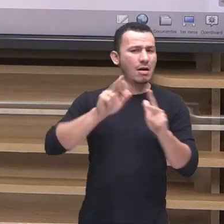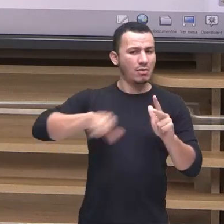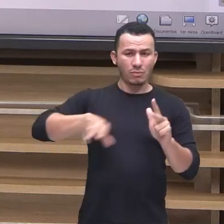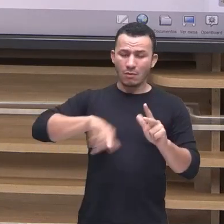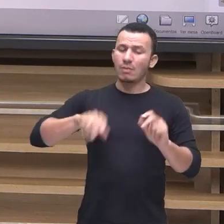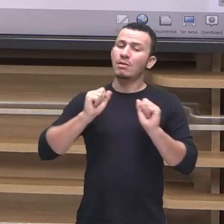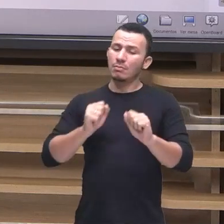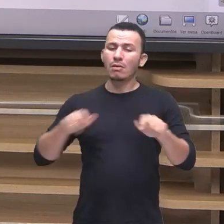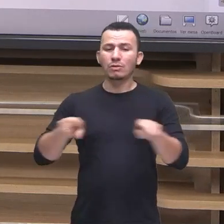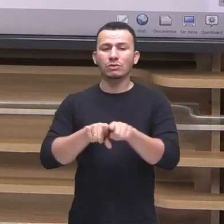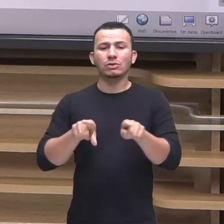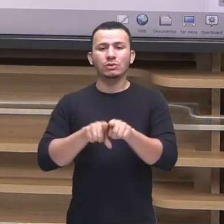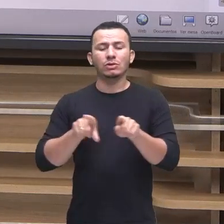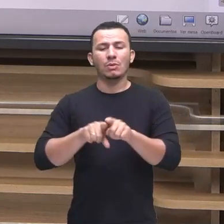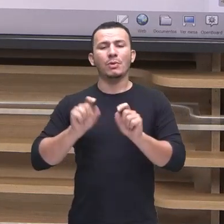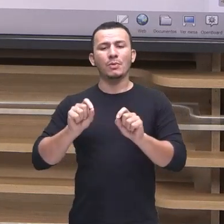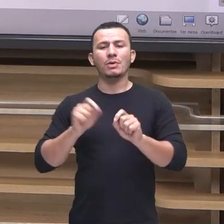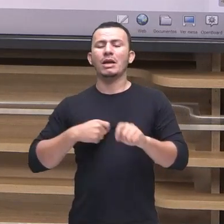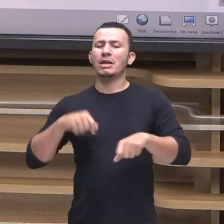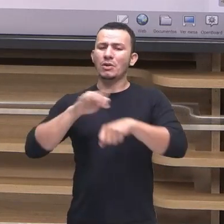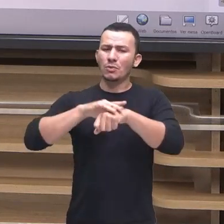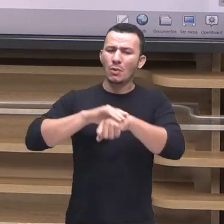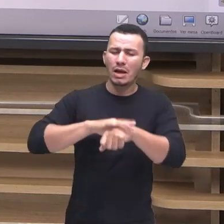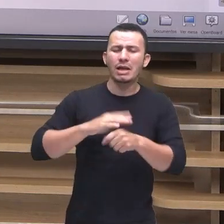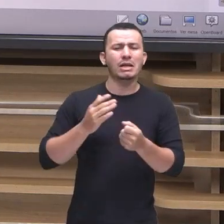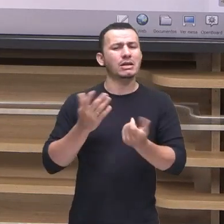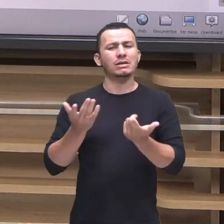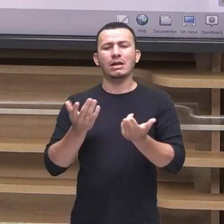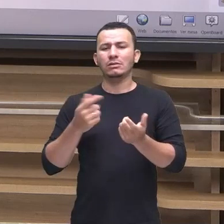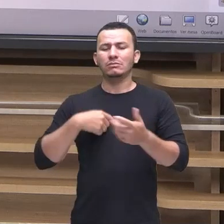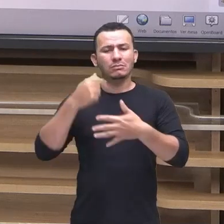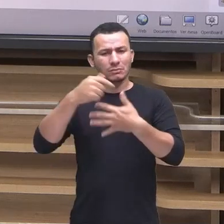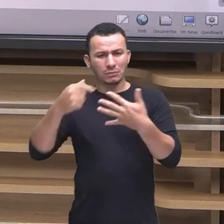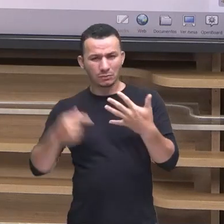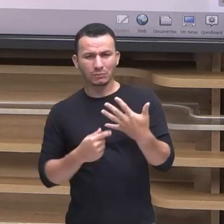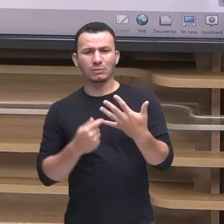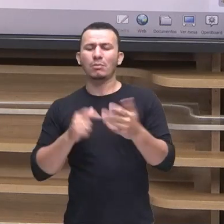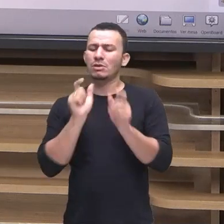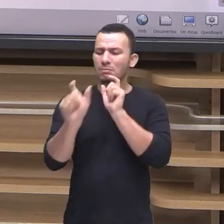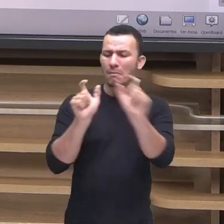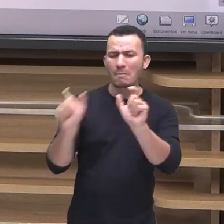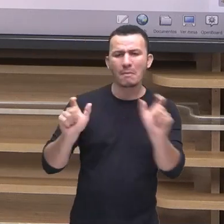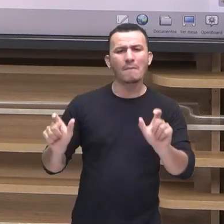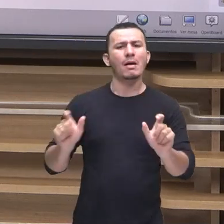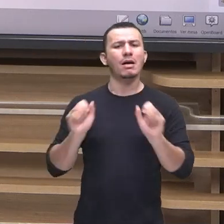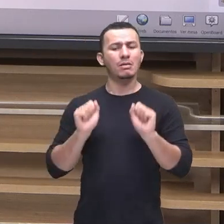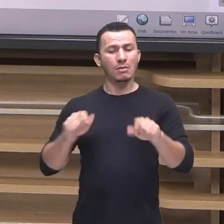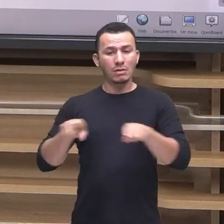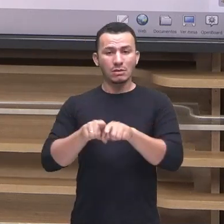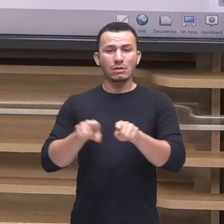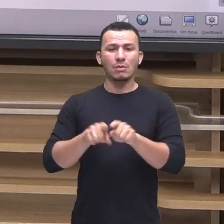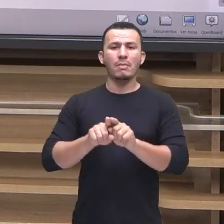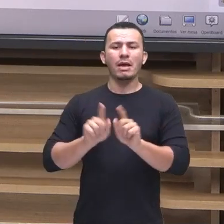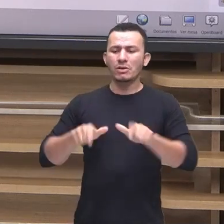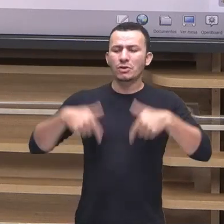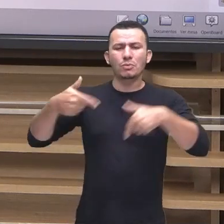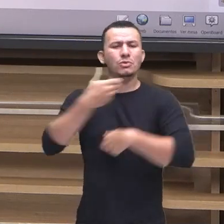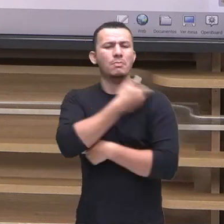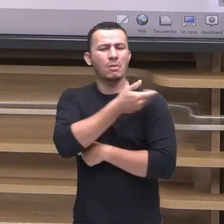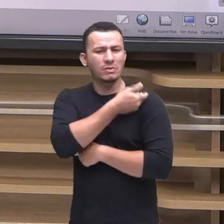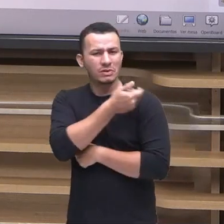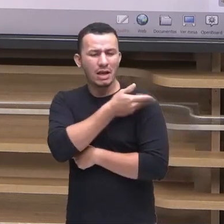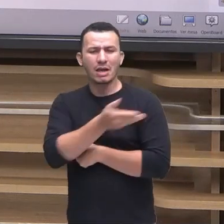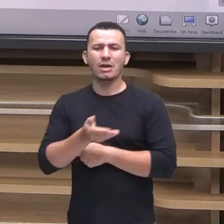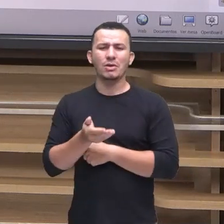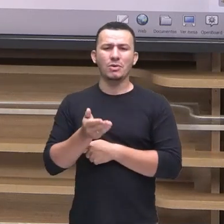pode vir se manifestar de diferentes maneiras, seja de forma de ofensas, de atitudes